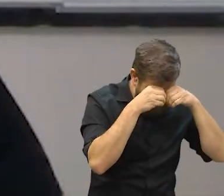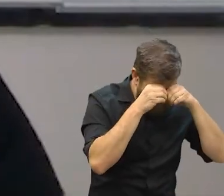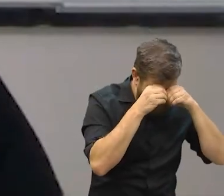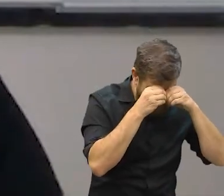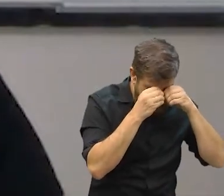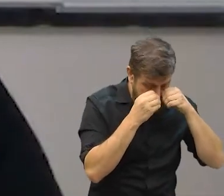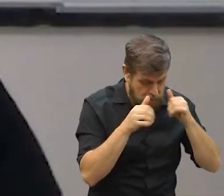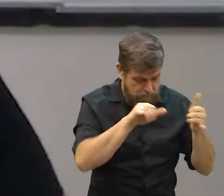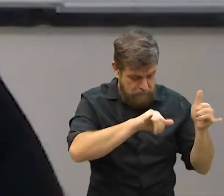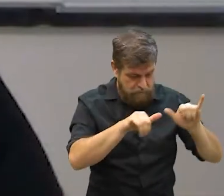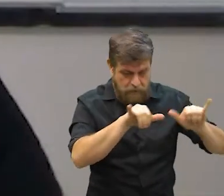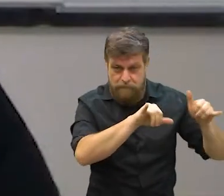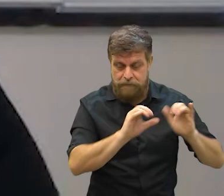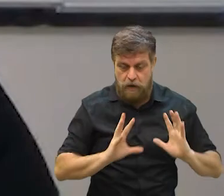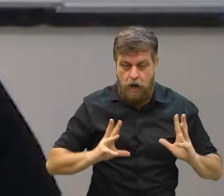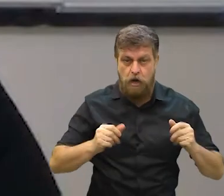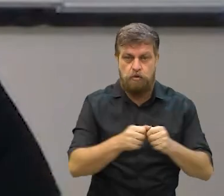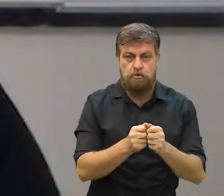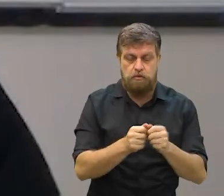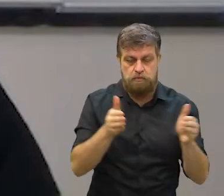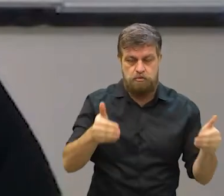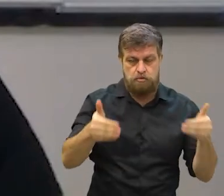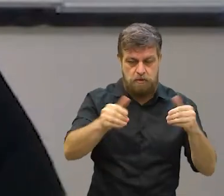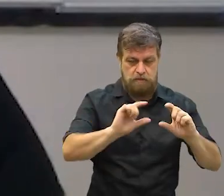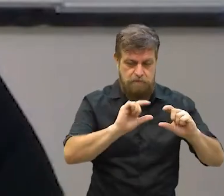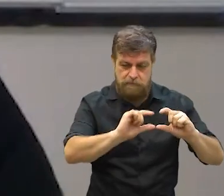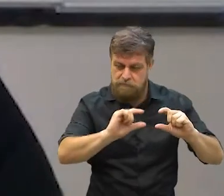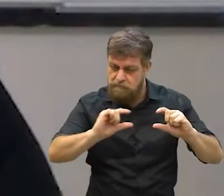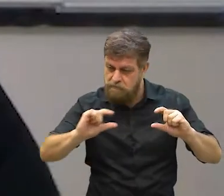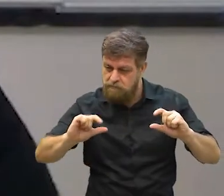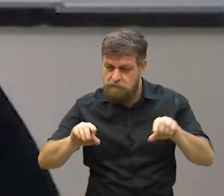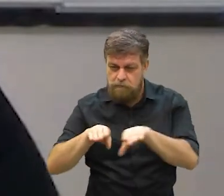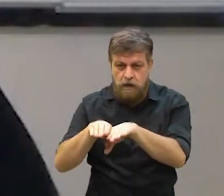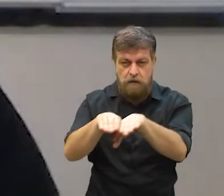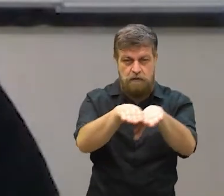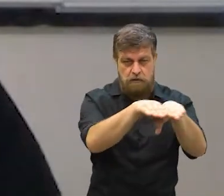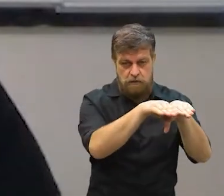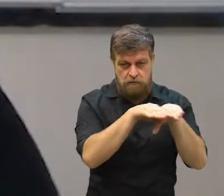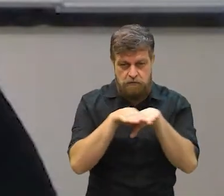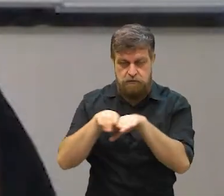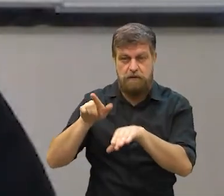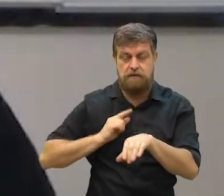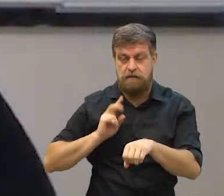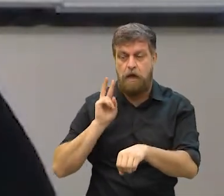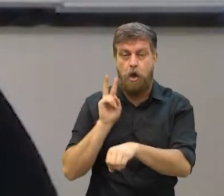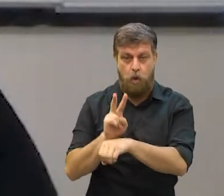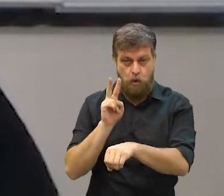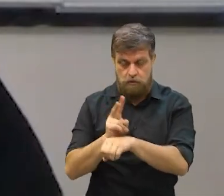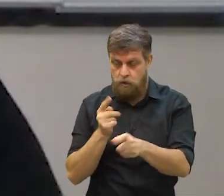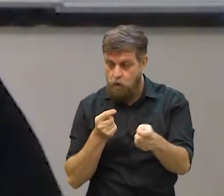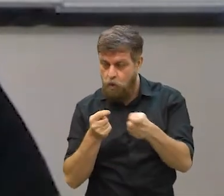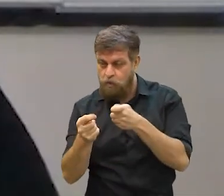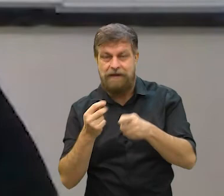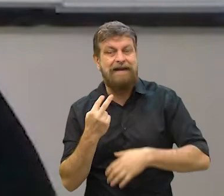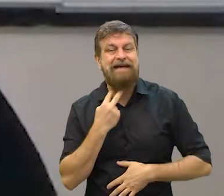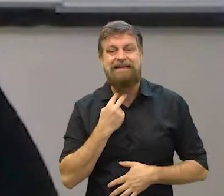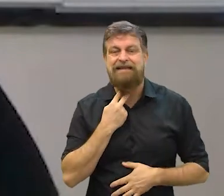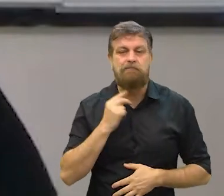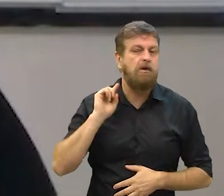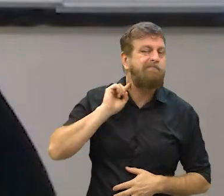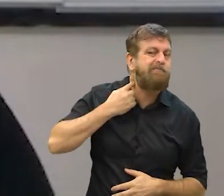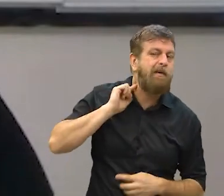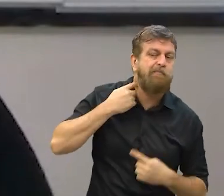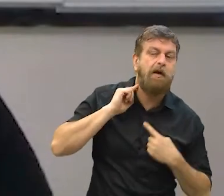X, todos os lotes têm que ser idênticos, nós vamos ter controle de contaminação ou não, porque também não pode